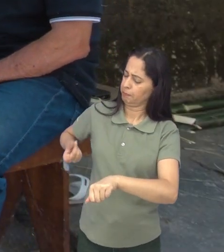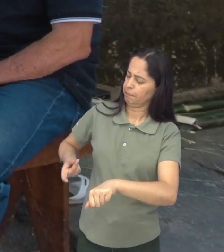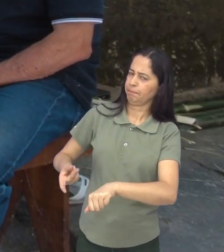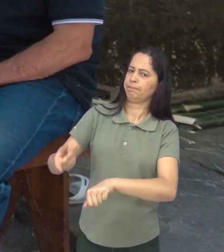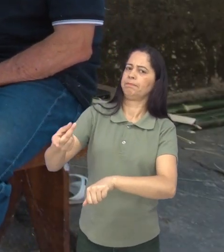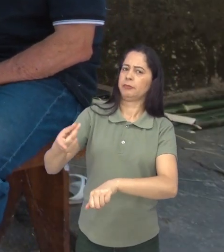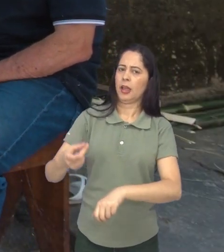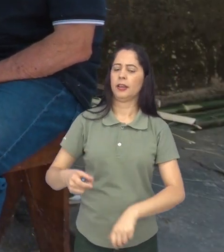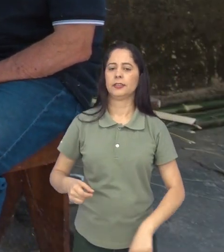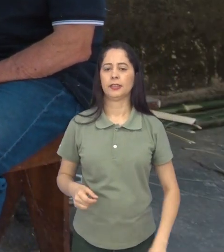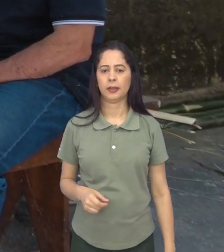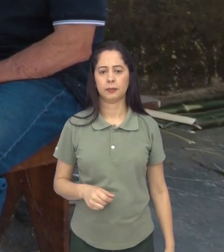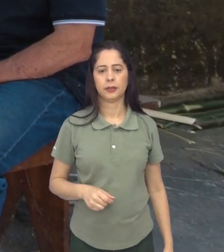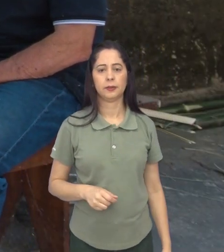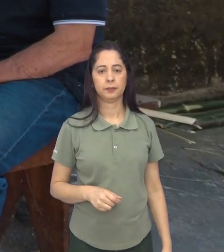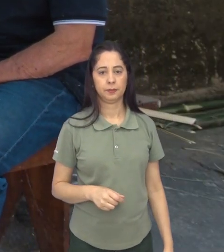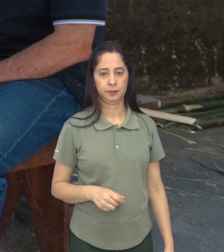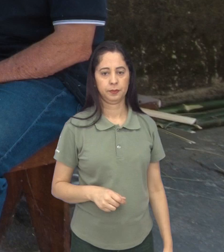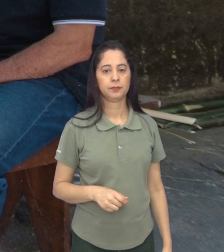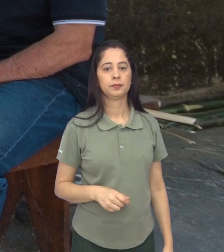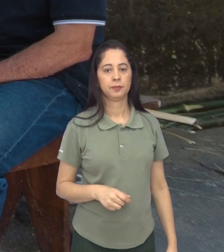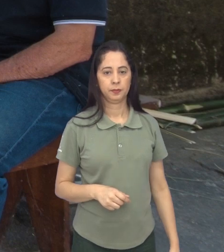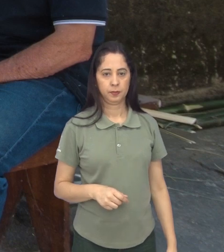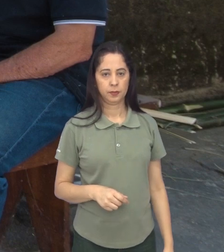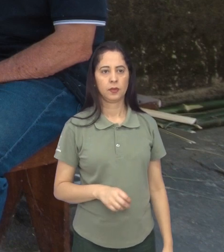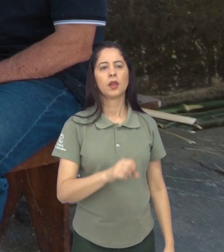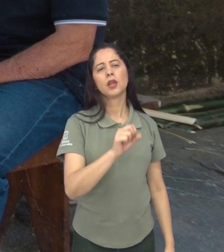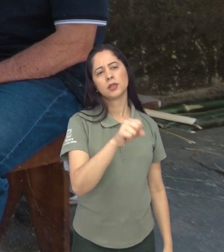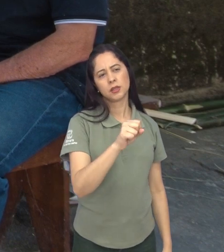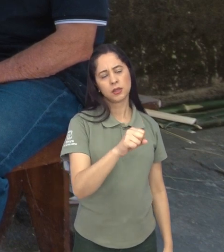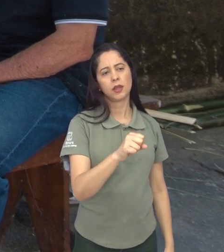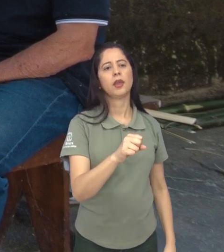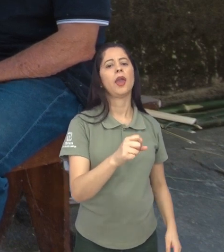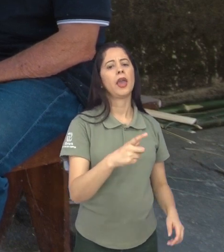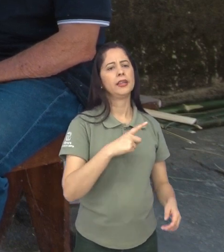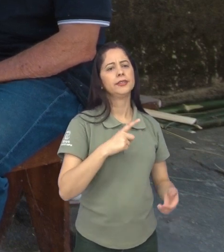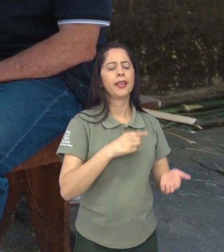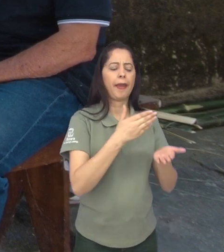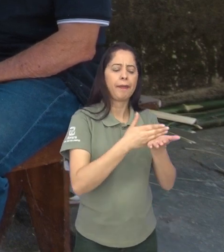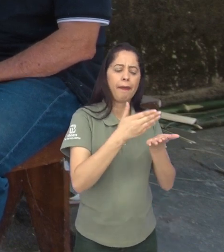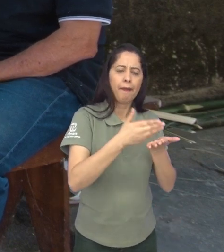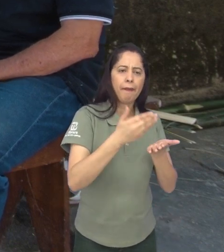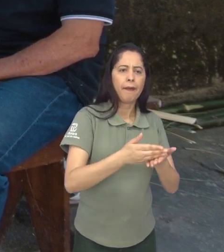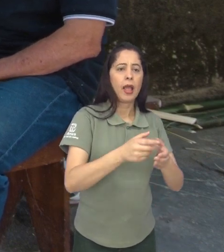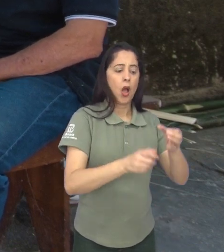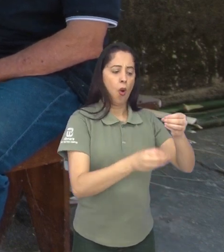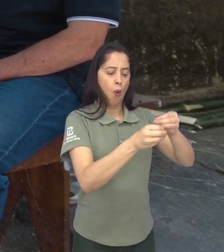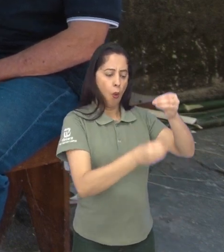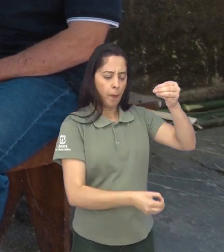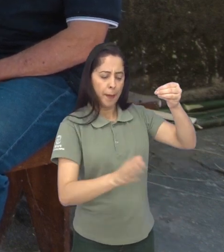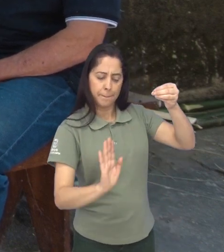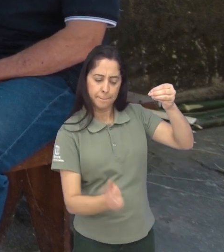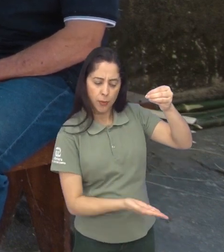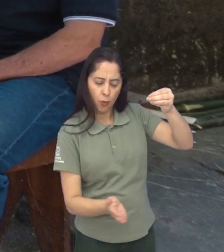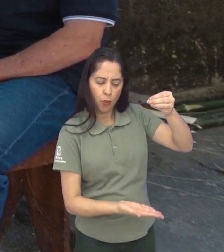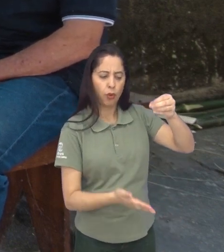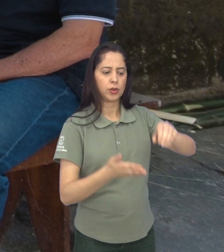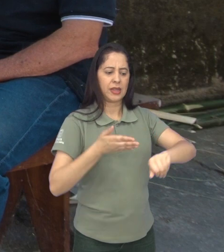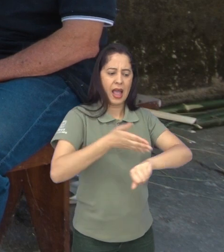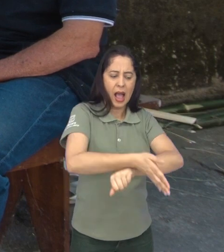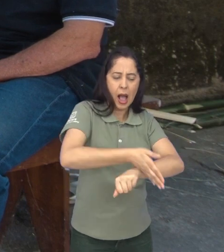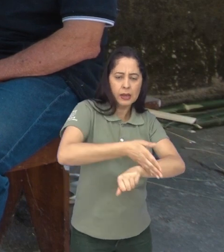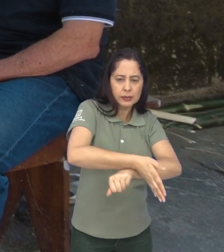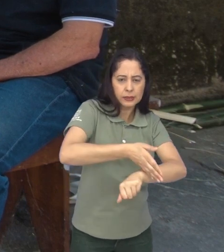lei. É, tem um detalhe, né? Que esse foi a parte de colher o bambu. Foi fazer